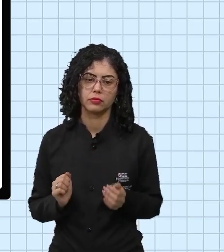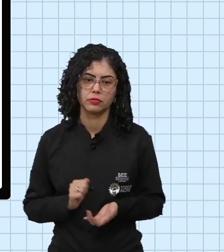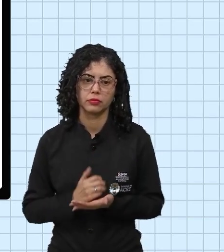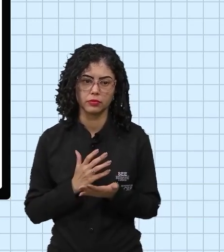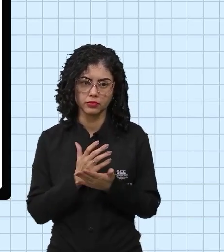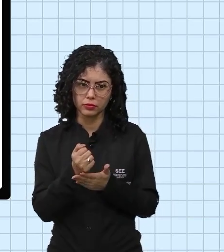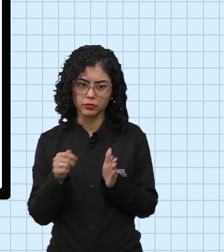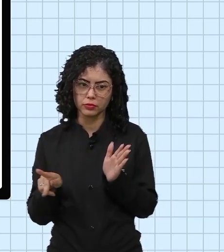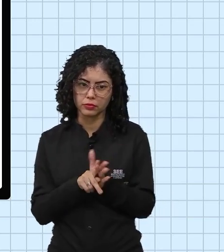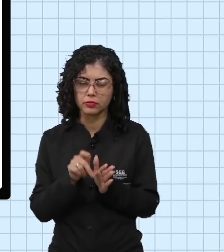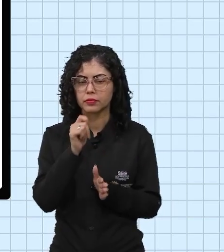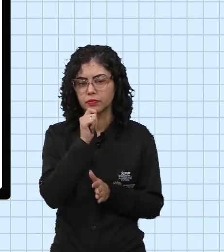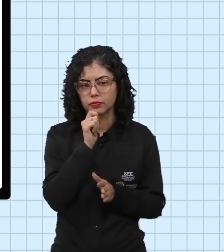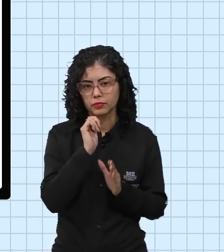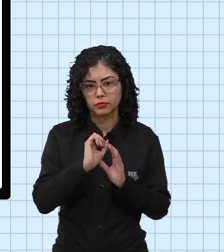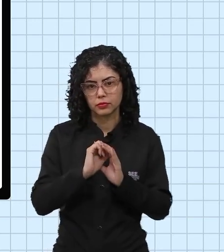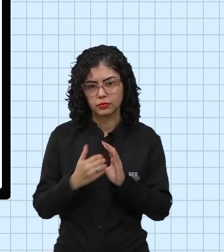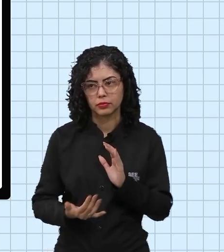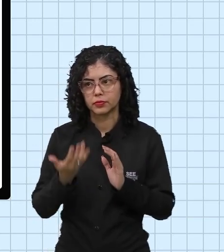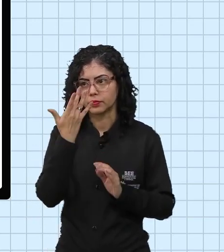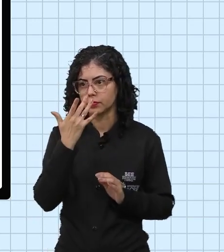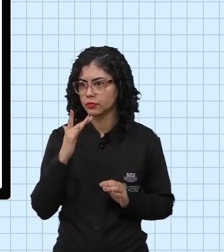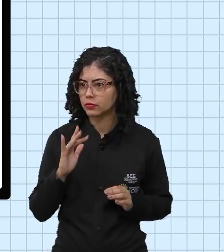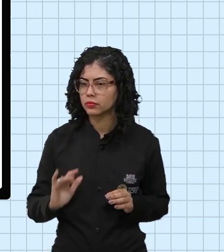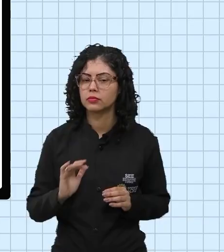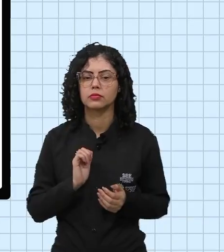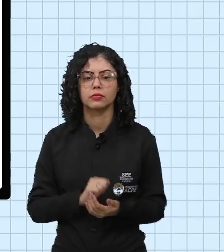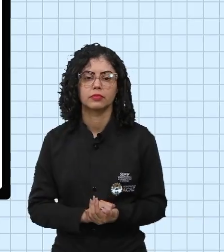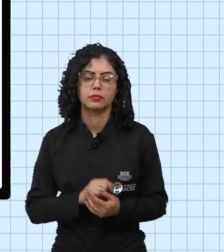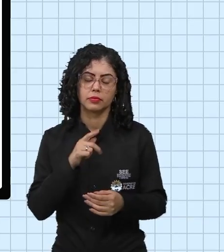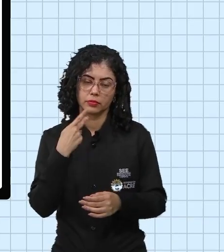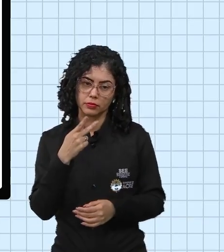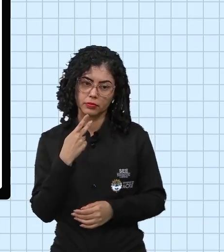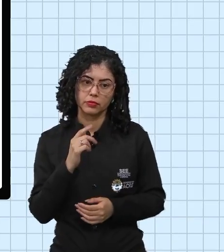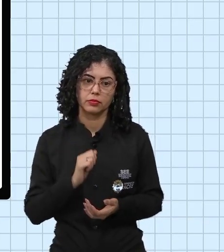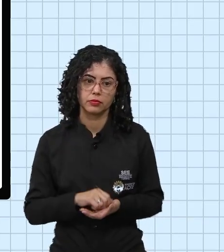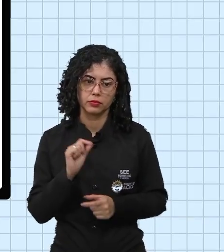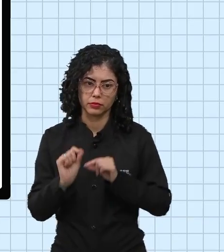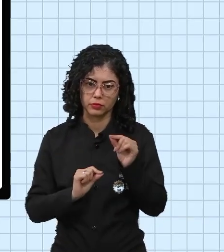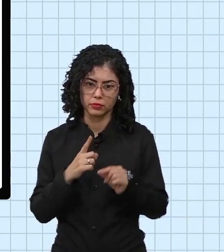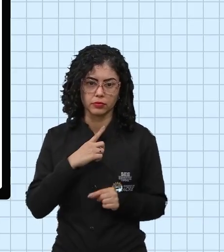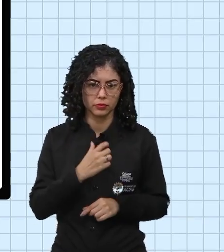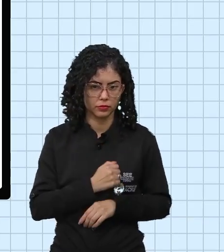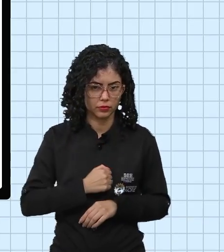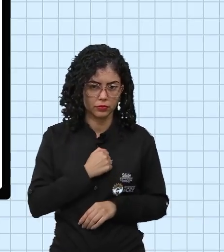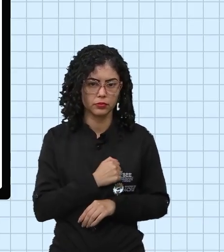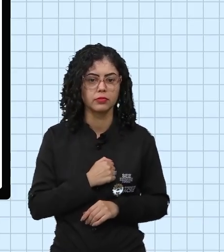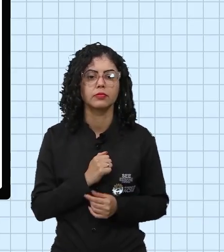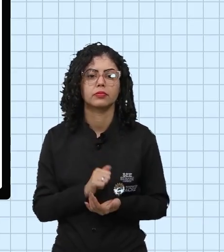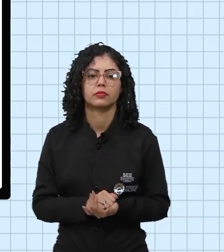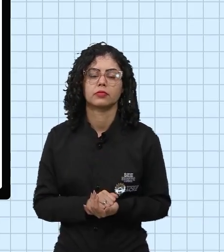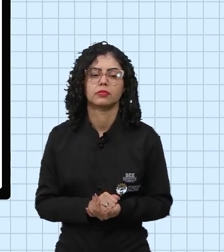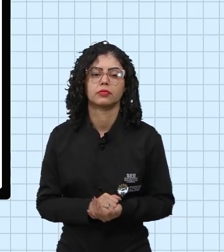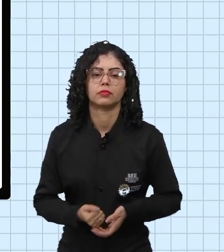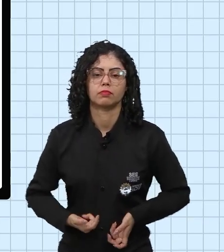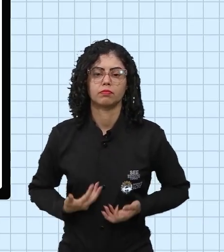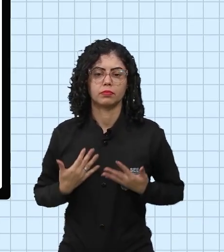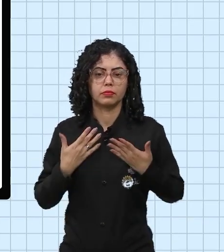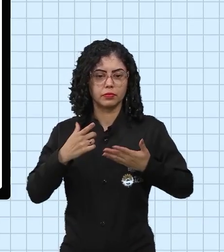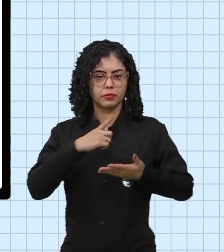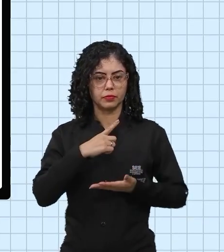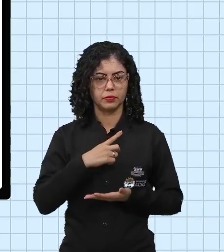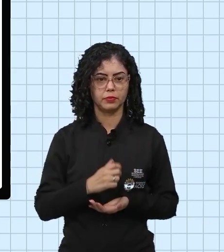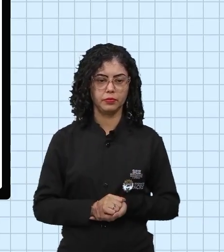de pertencimento e a característica da infância que ele fala que é que ele tem saudade. Então, é o apego emocional que ele